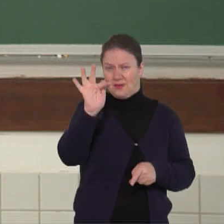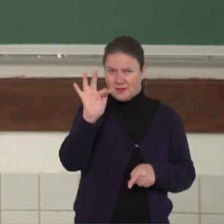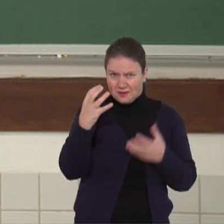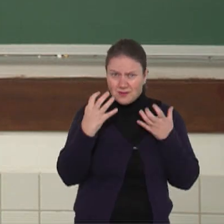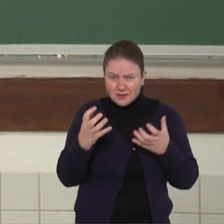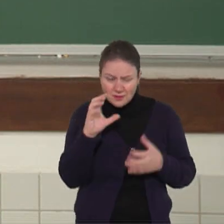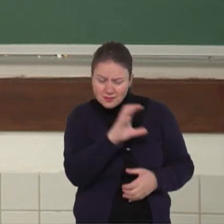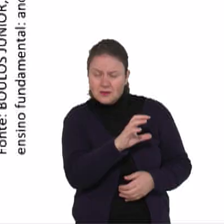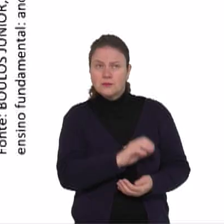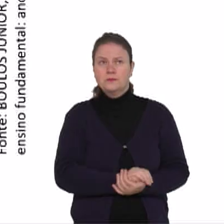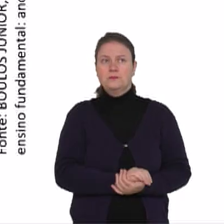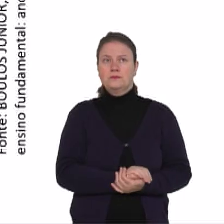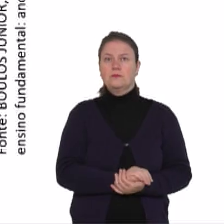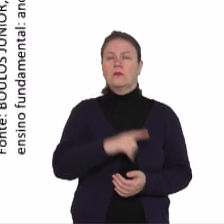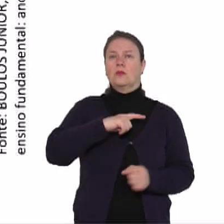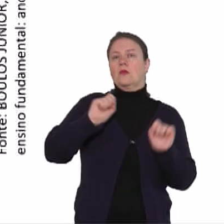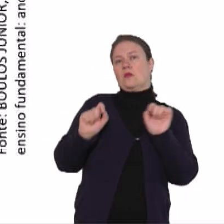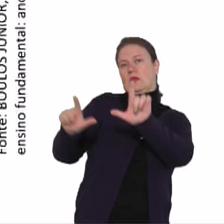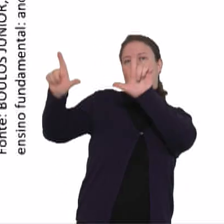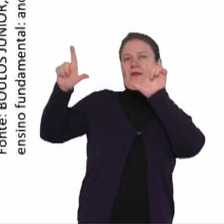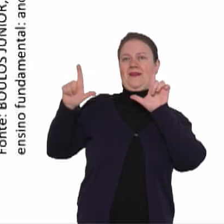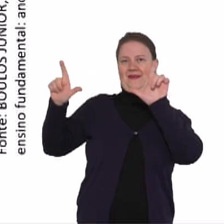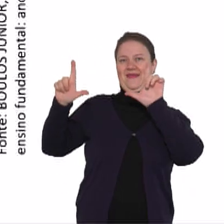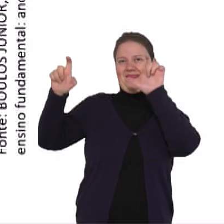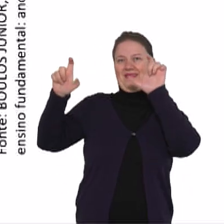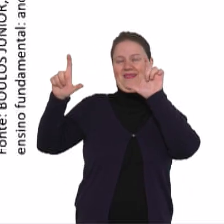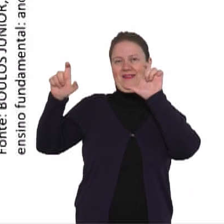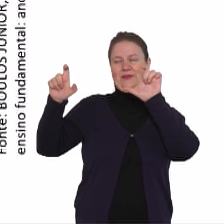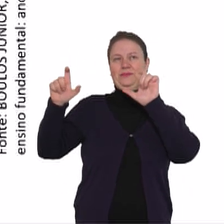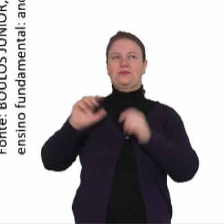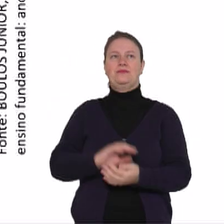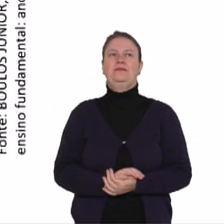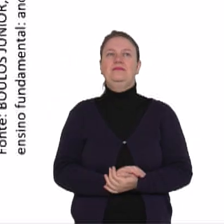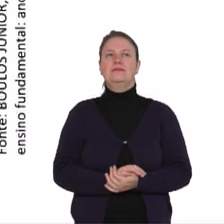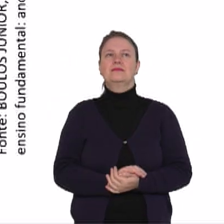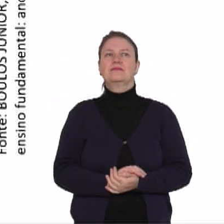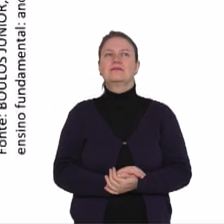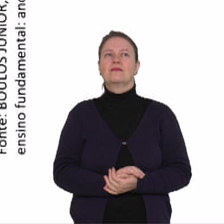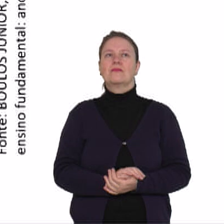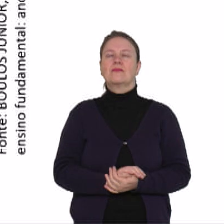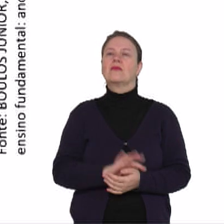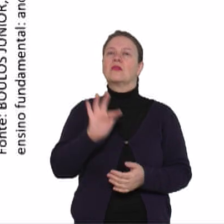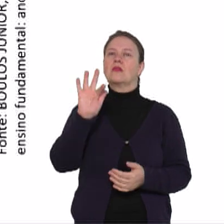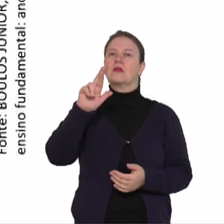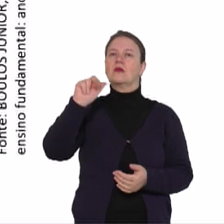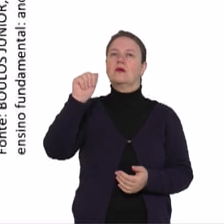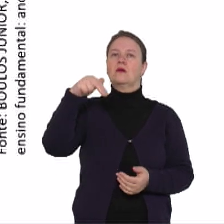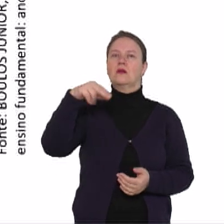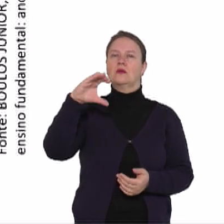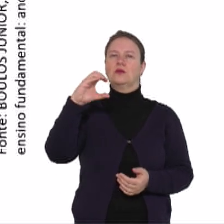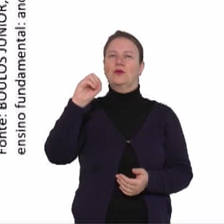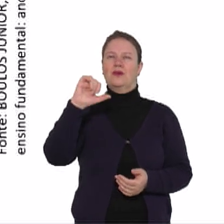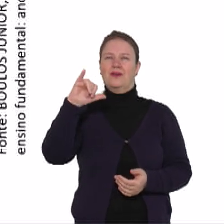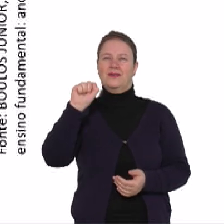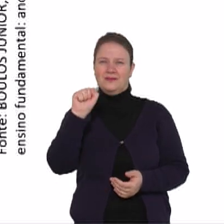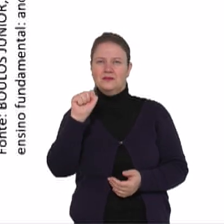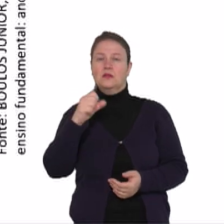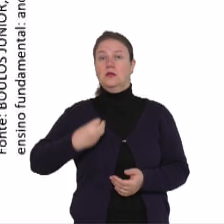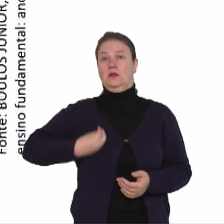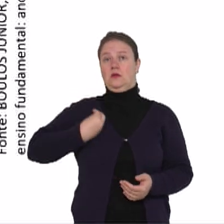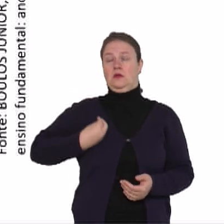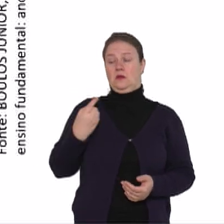quer? Aqui a gente tem uma imagem, né, uma gravura do retrato de François-Noël Bepefu. Ele viveu